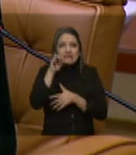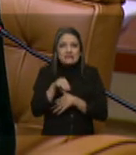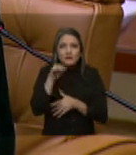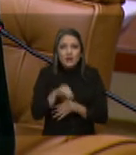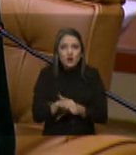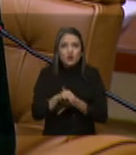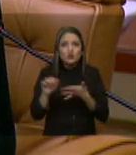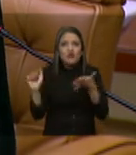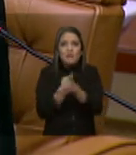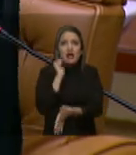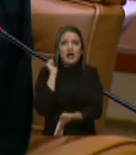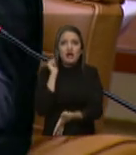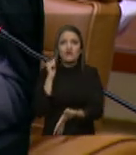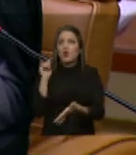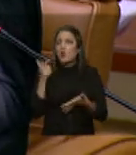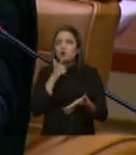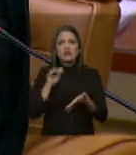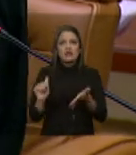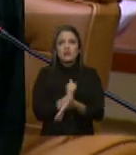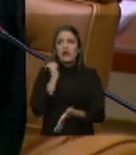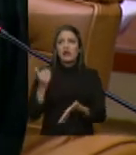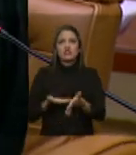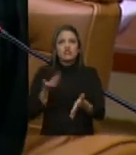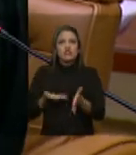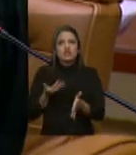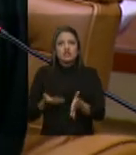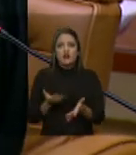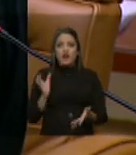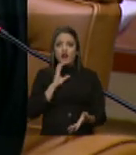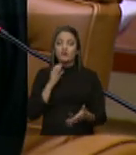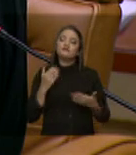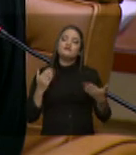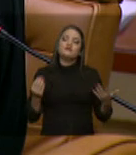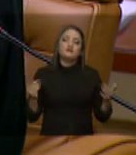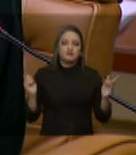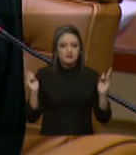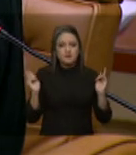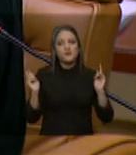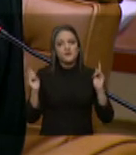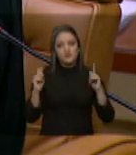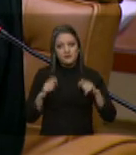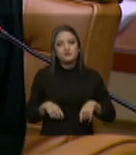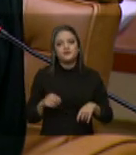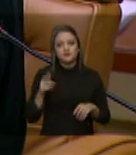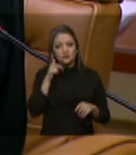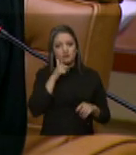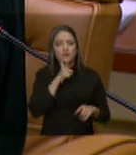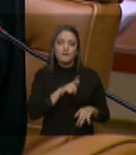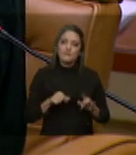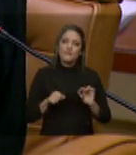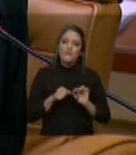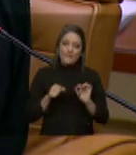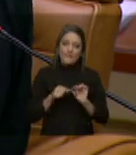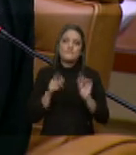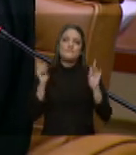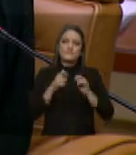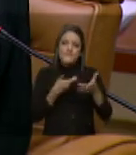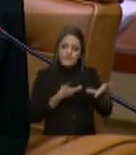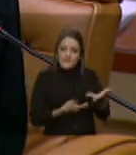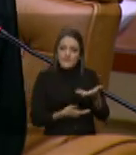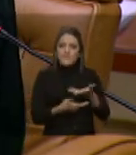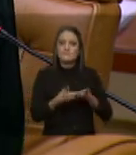fraudulentas esse curso de ódio Ou seja é possível é possível essa cooperação é